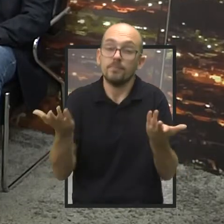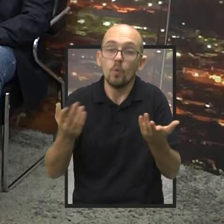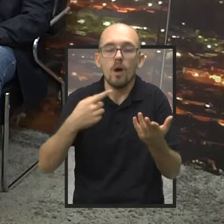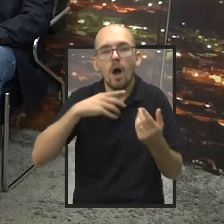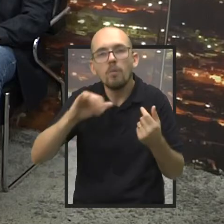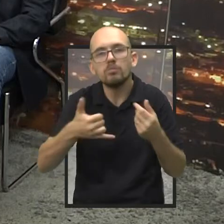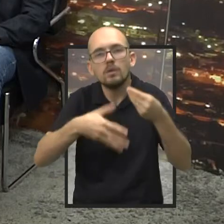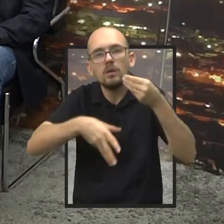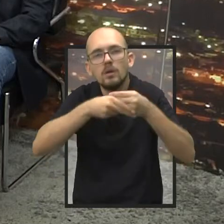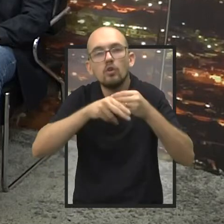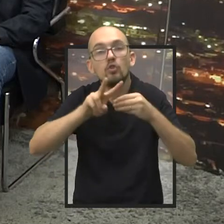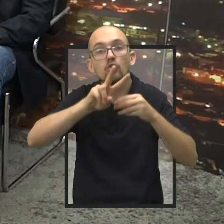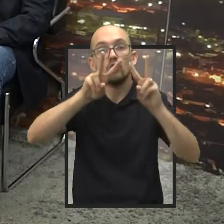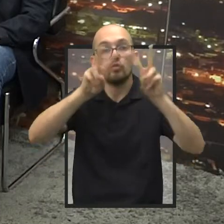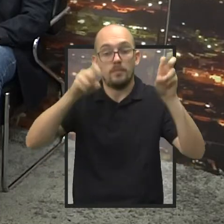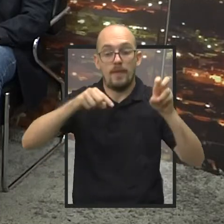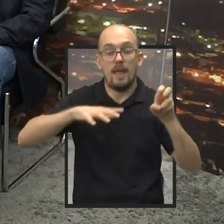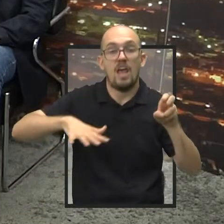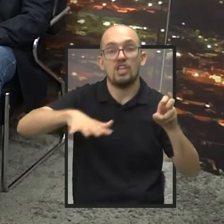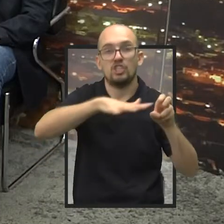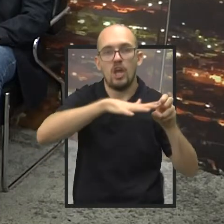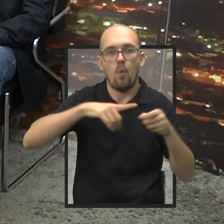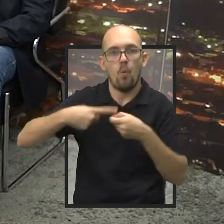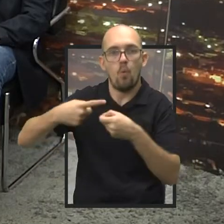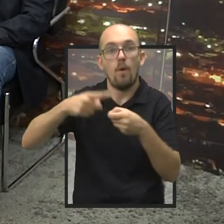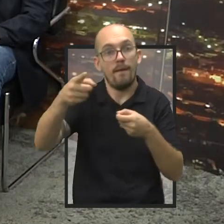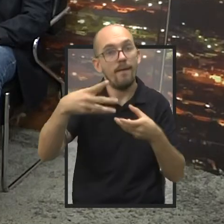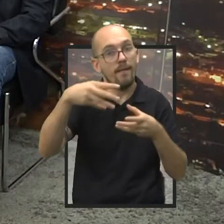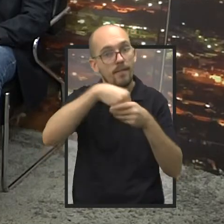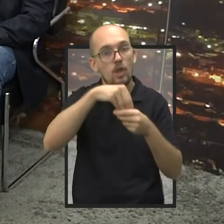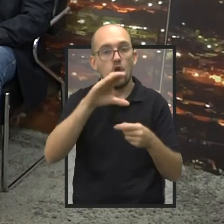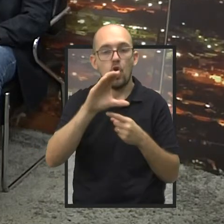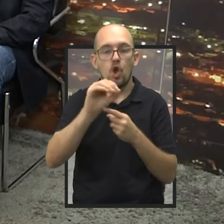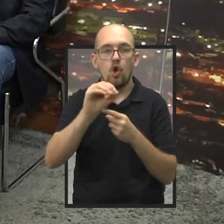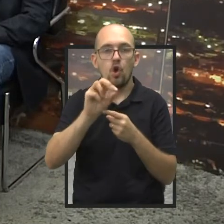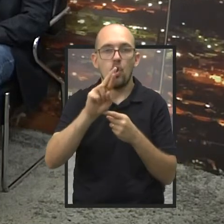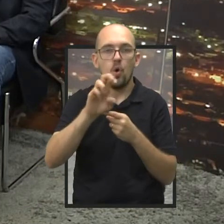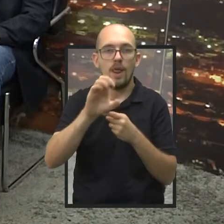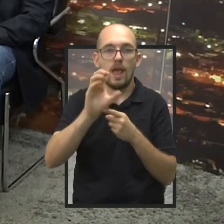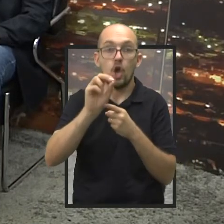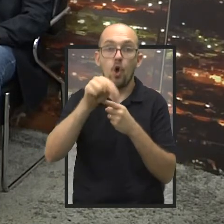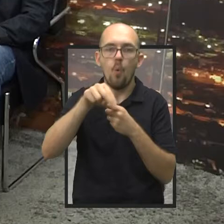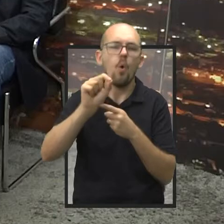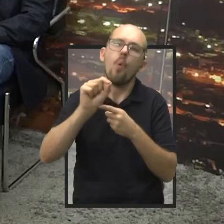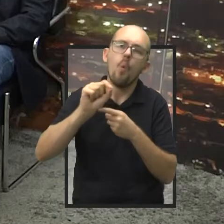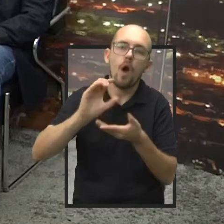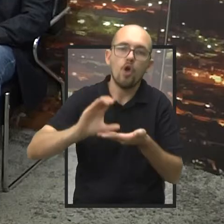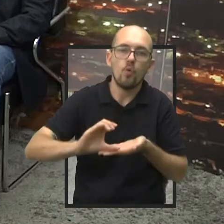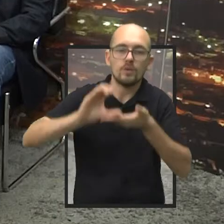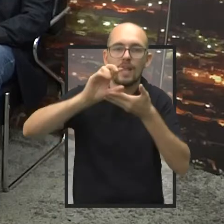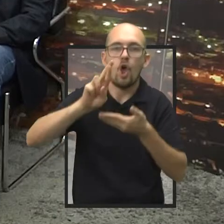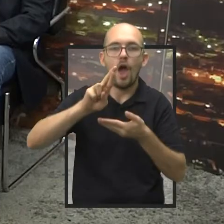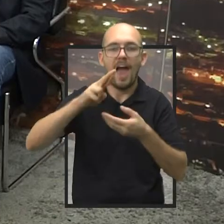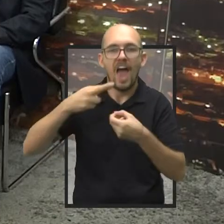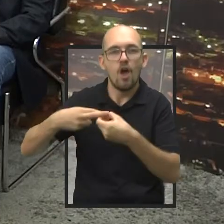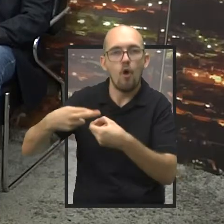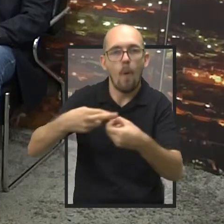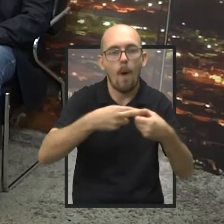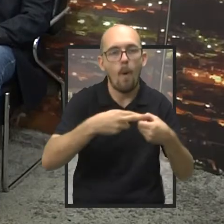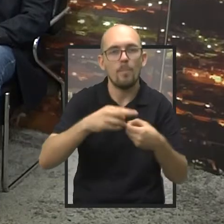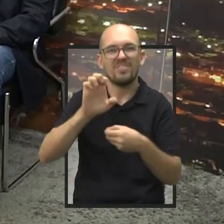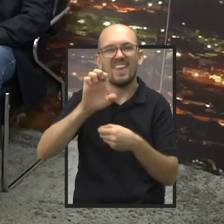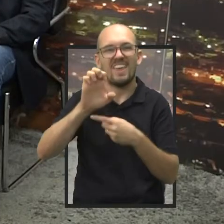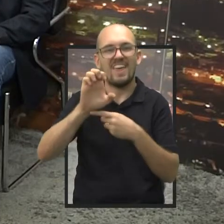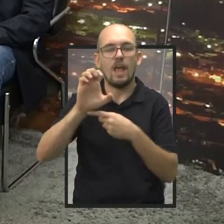economia na nossa região, o Lúcio também é membro do Corecon, que é o Conselho Regional da Economia. Então eu gostaria que você falasse um